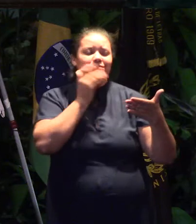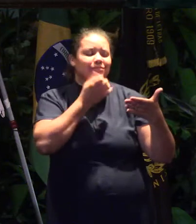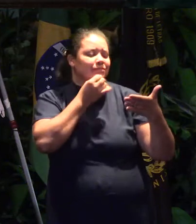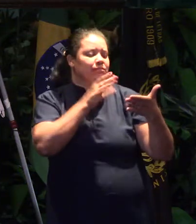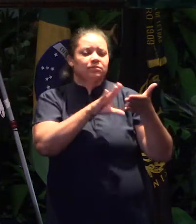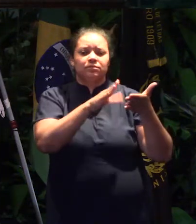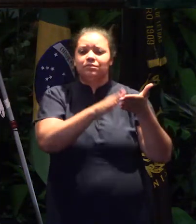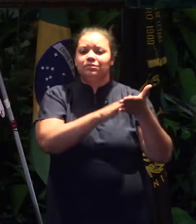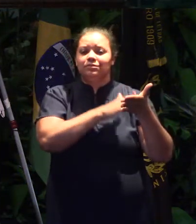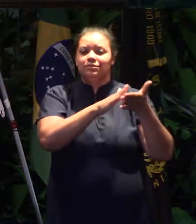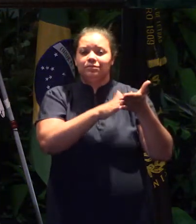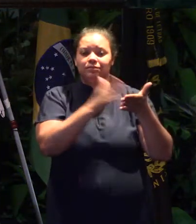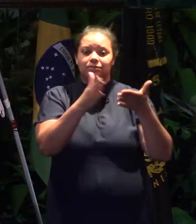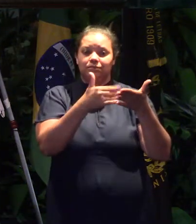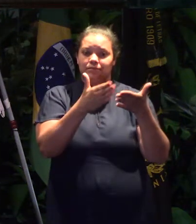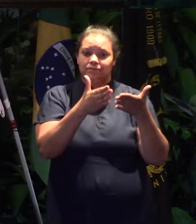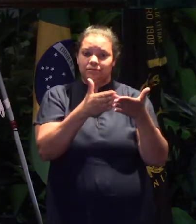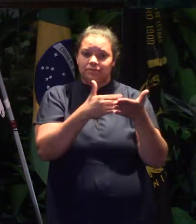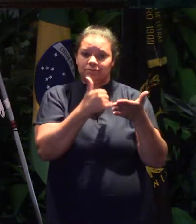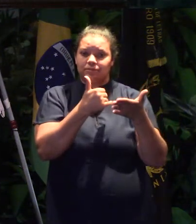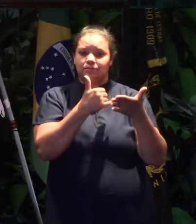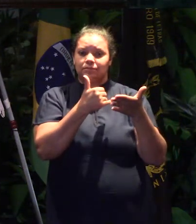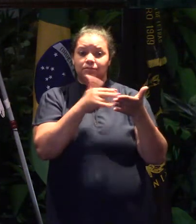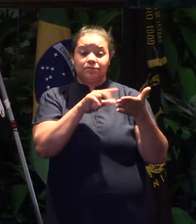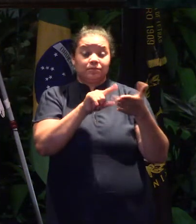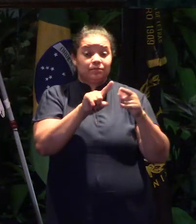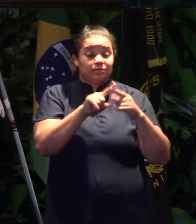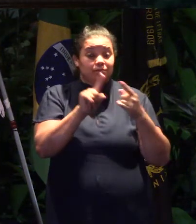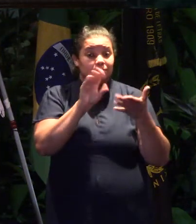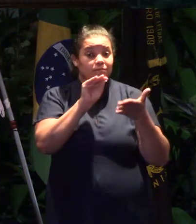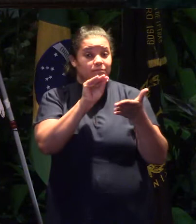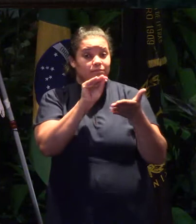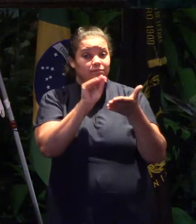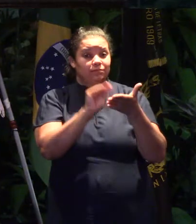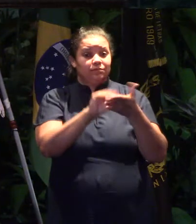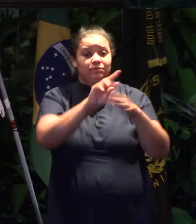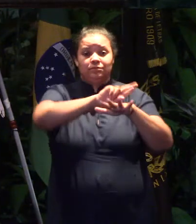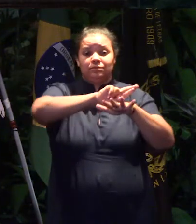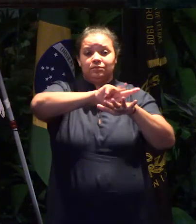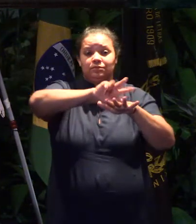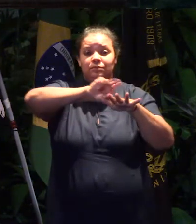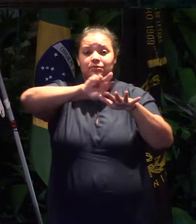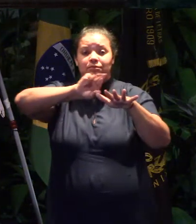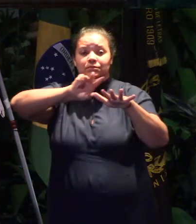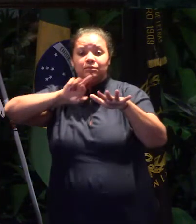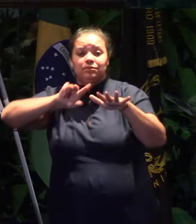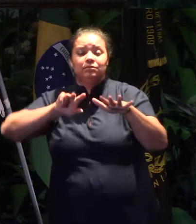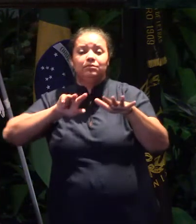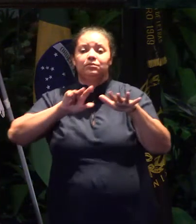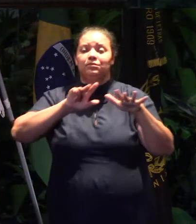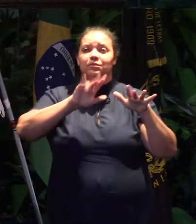mas, né, que dentro dele possuíssem vários universos, né, de possibilidades,